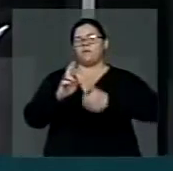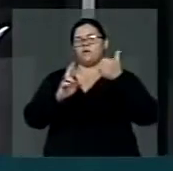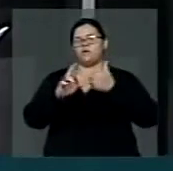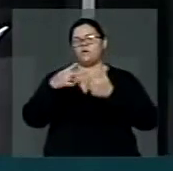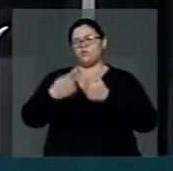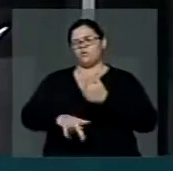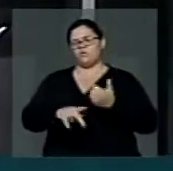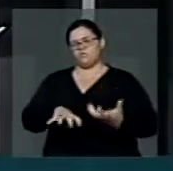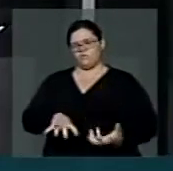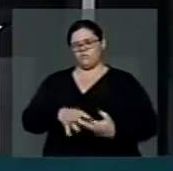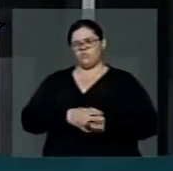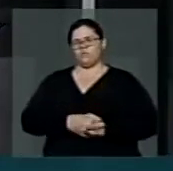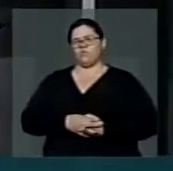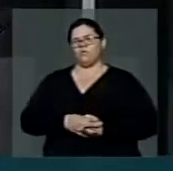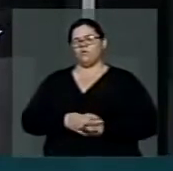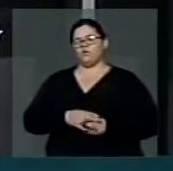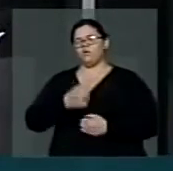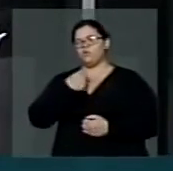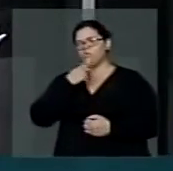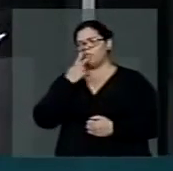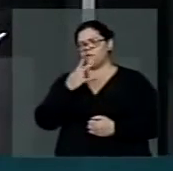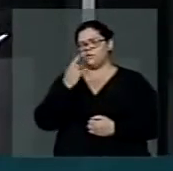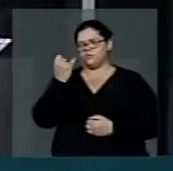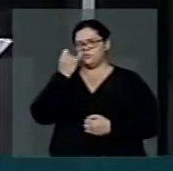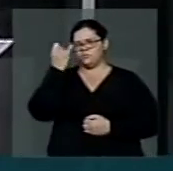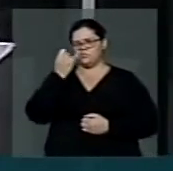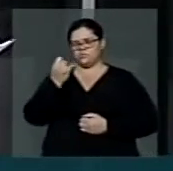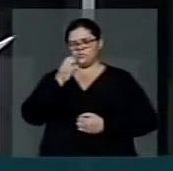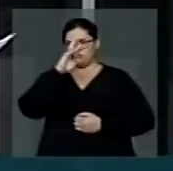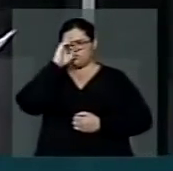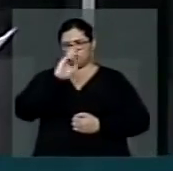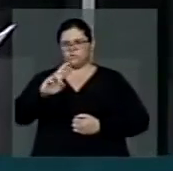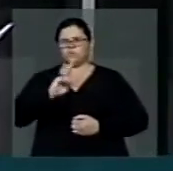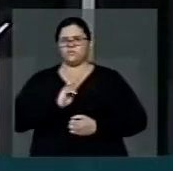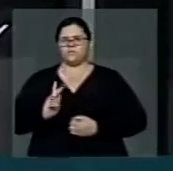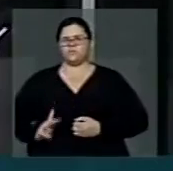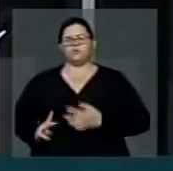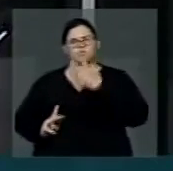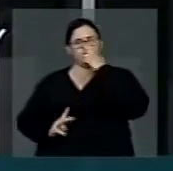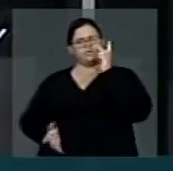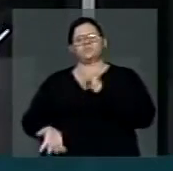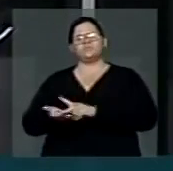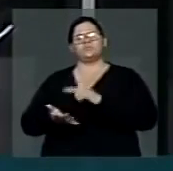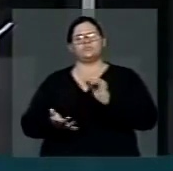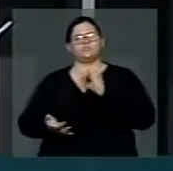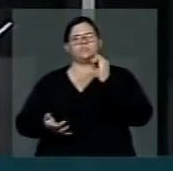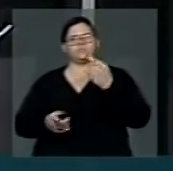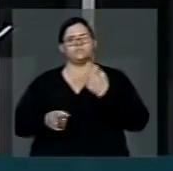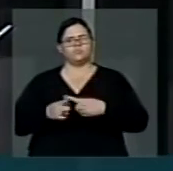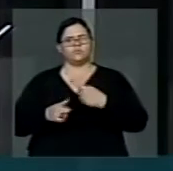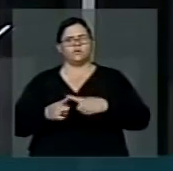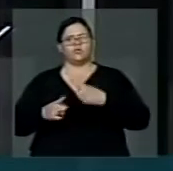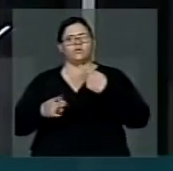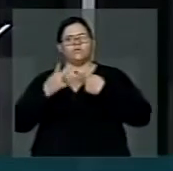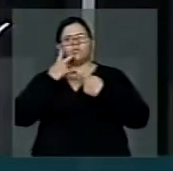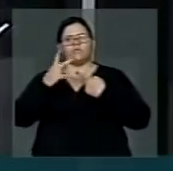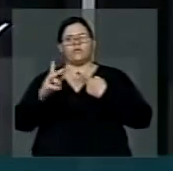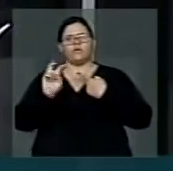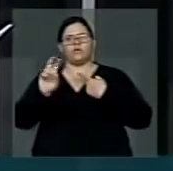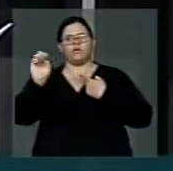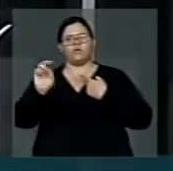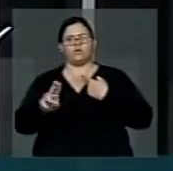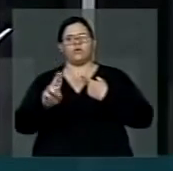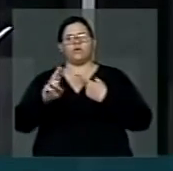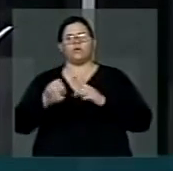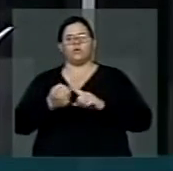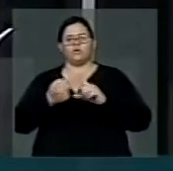parlamento brasileiro. Julgo importante, senhor presidente, citar o oportuno artigo